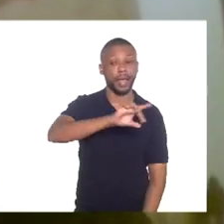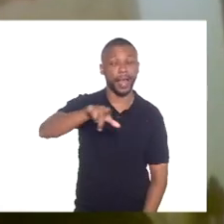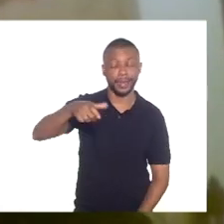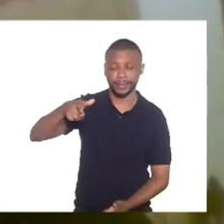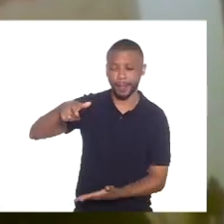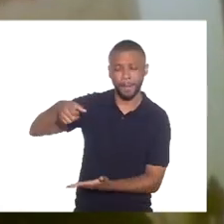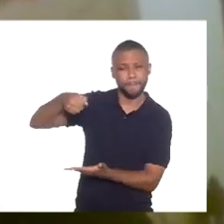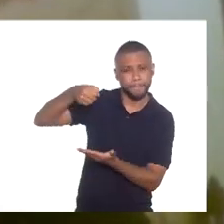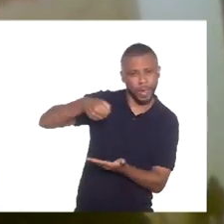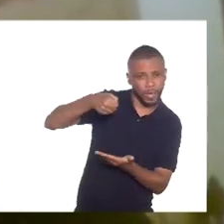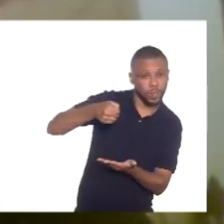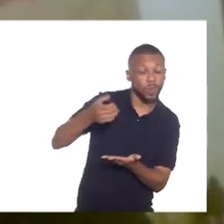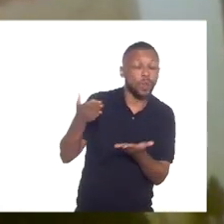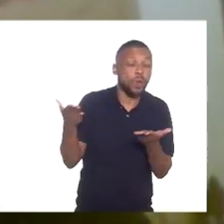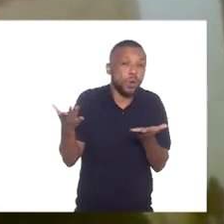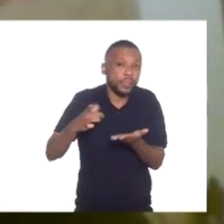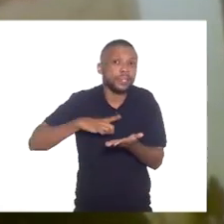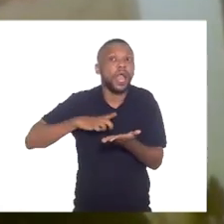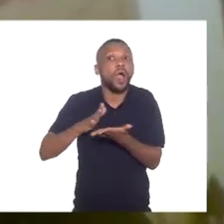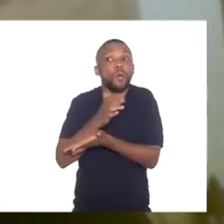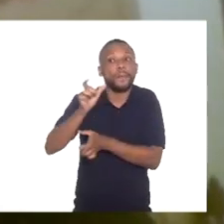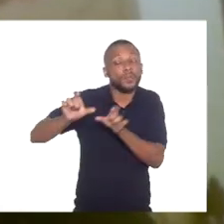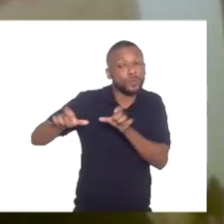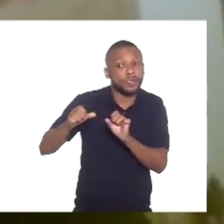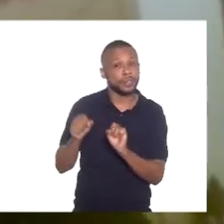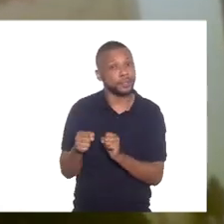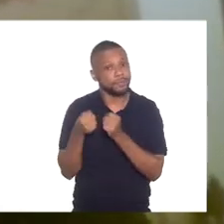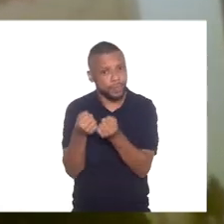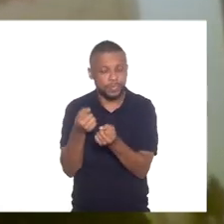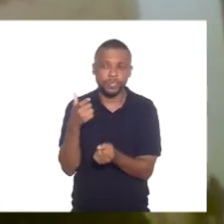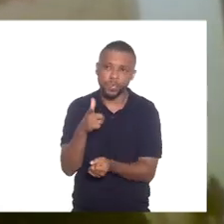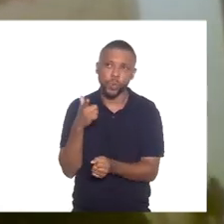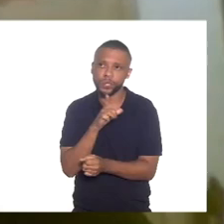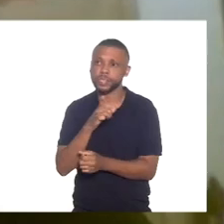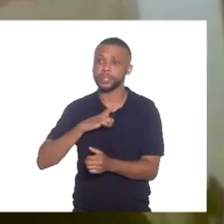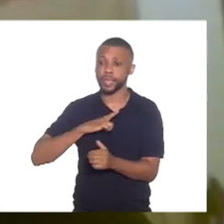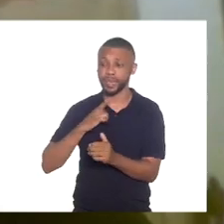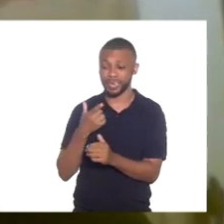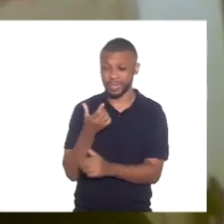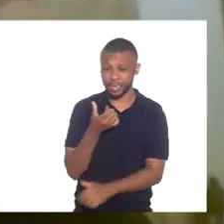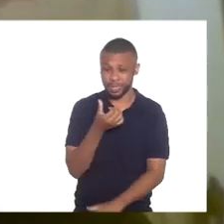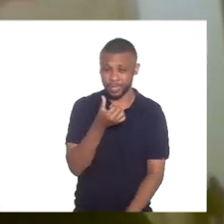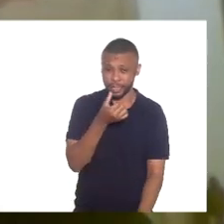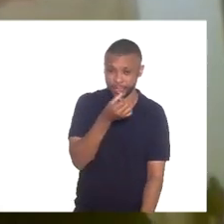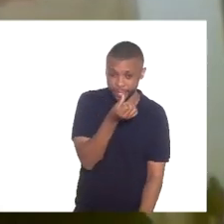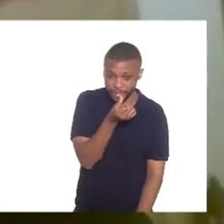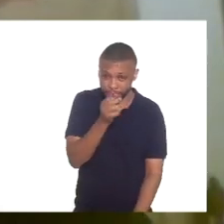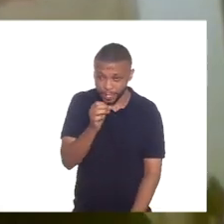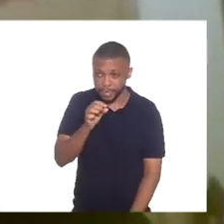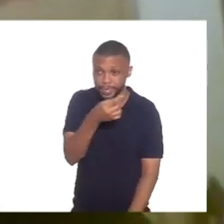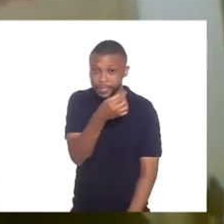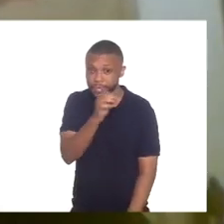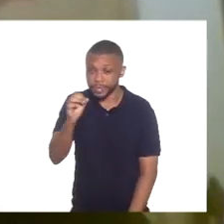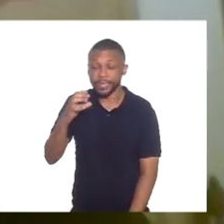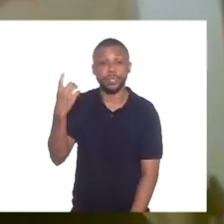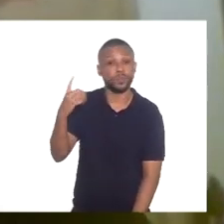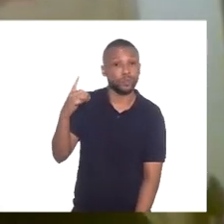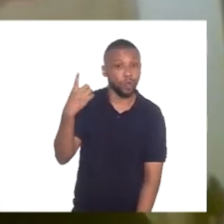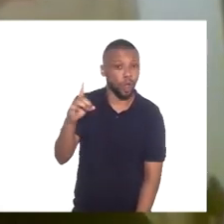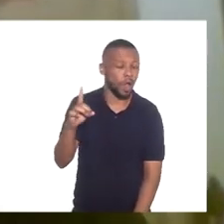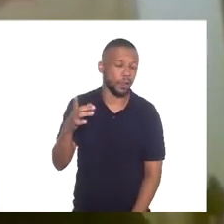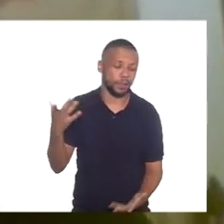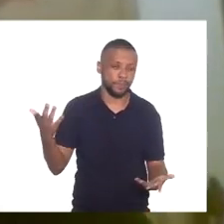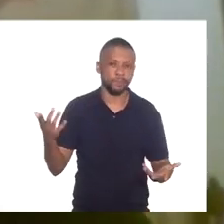quem defende que ele chegue a $100 e nós já ultrapassamos a barreira dos 70. Né? Ontem,